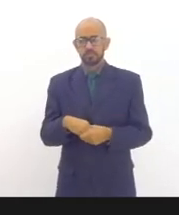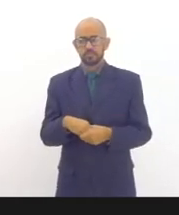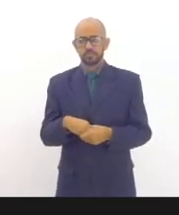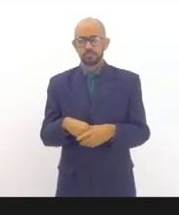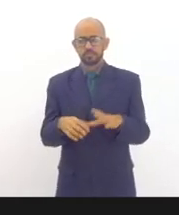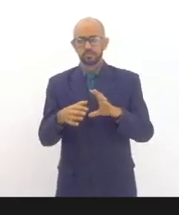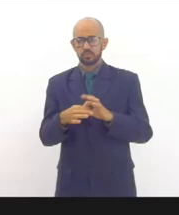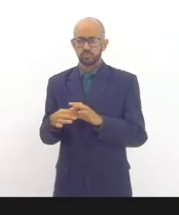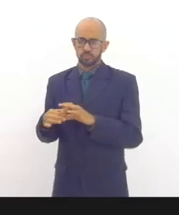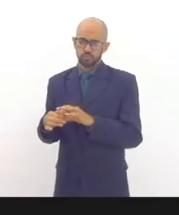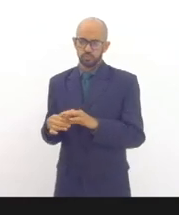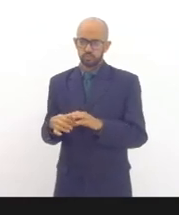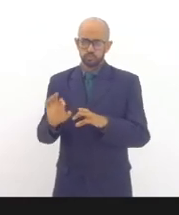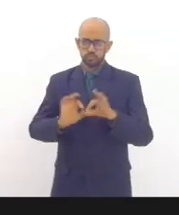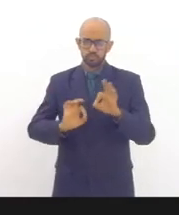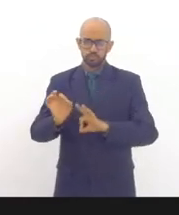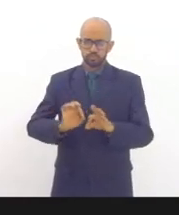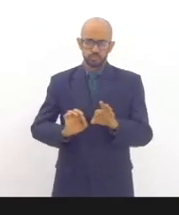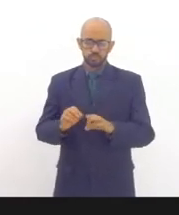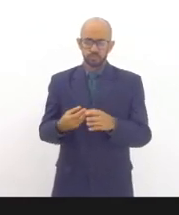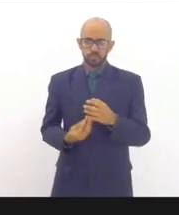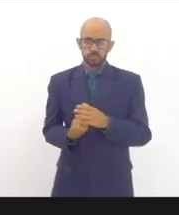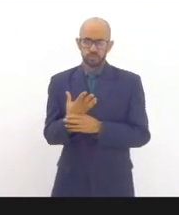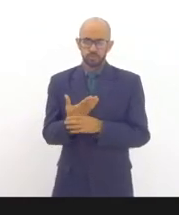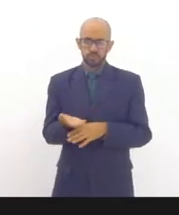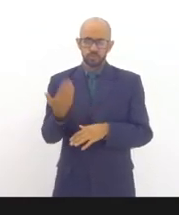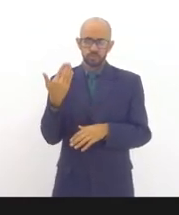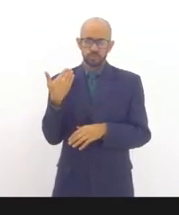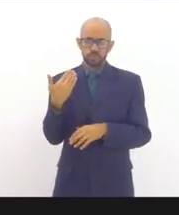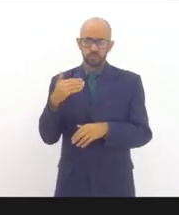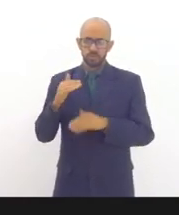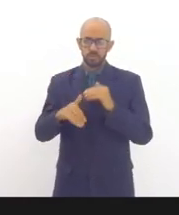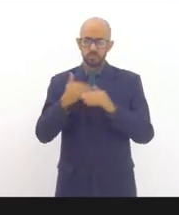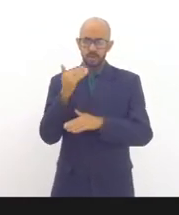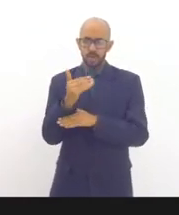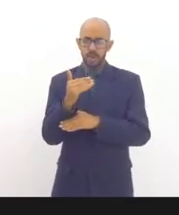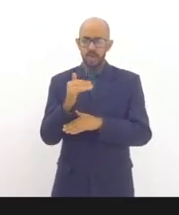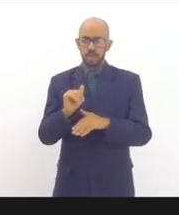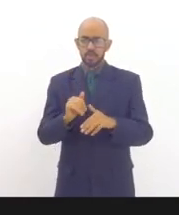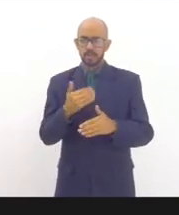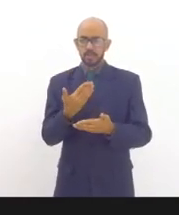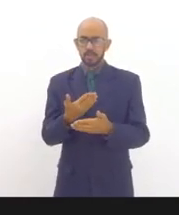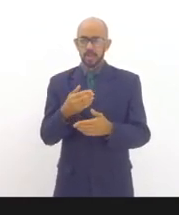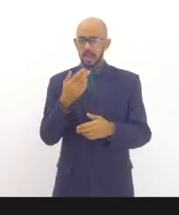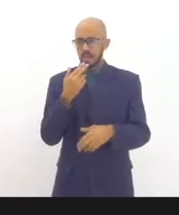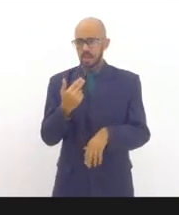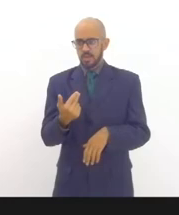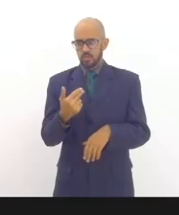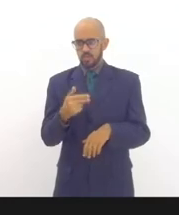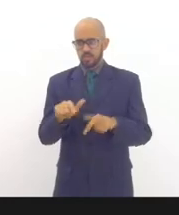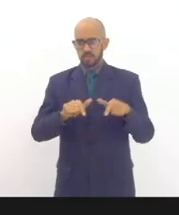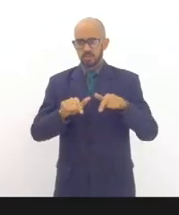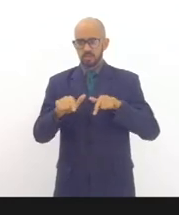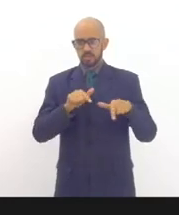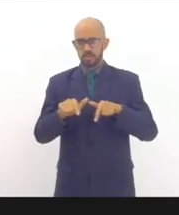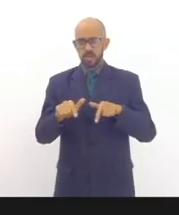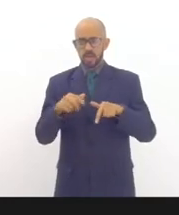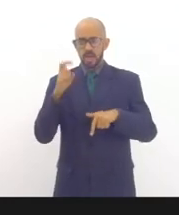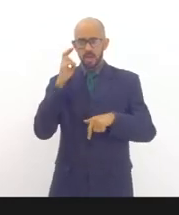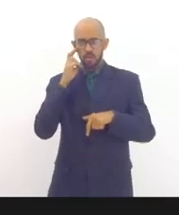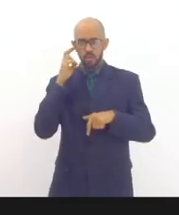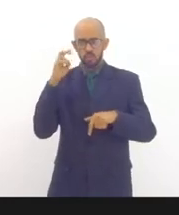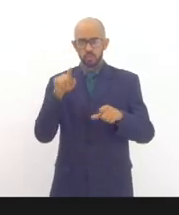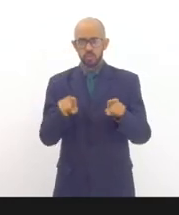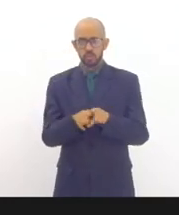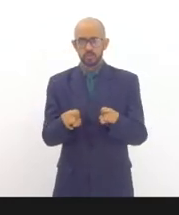intercultural, do projeto quando foi criado lá atrás, era que para além da língua a gente trabalhasse a cultura, a gente trabalhasse também